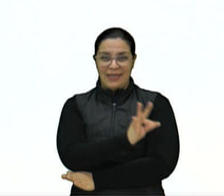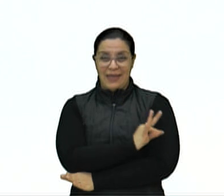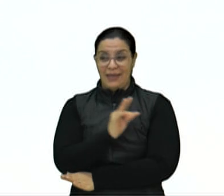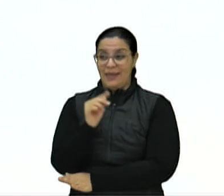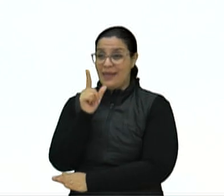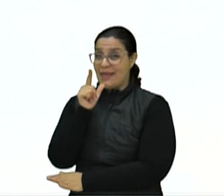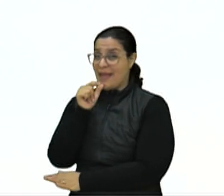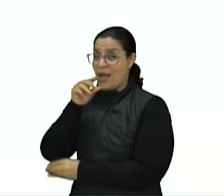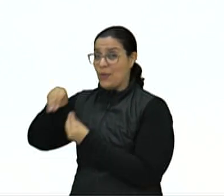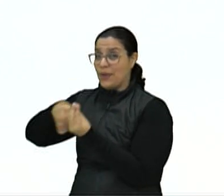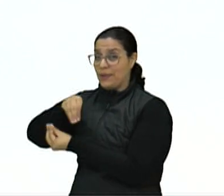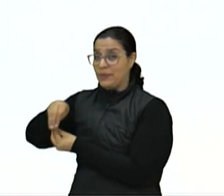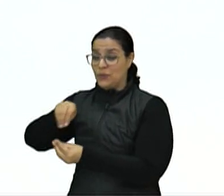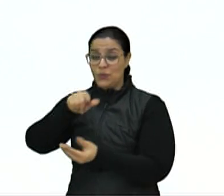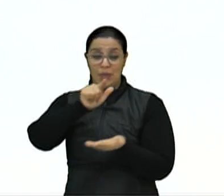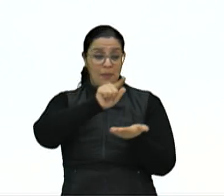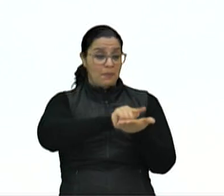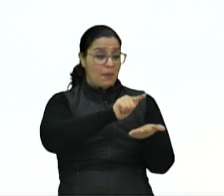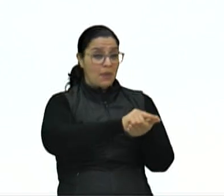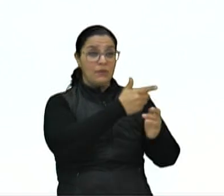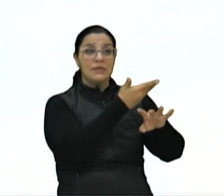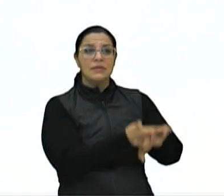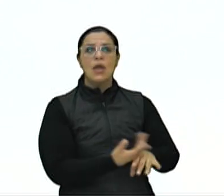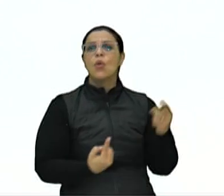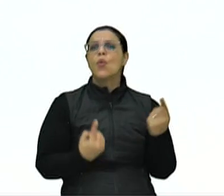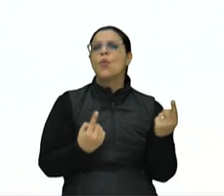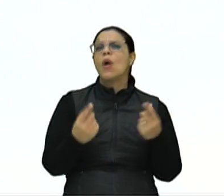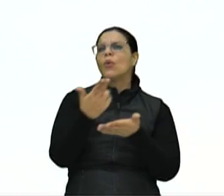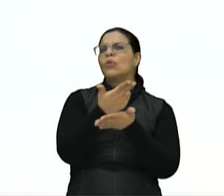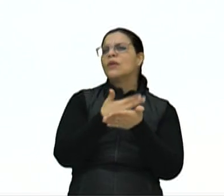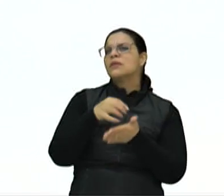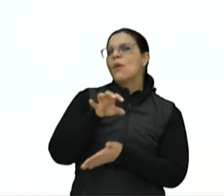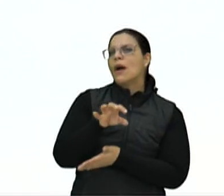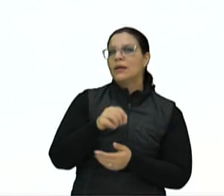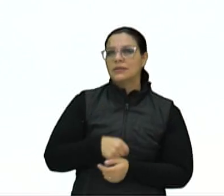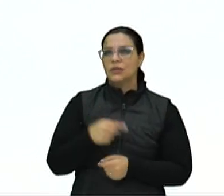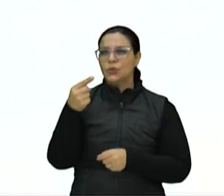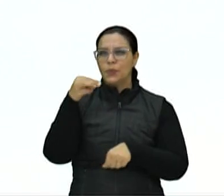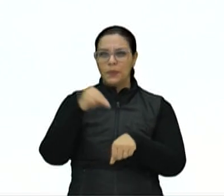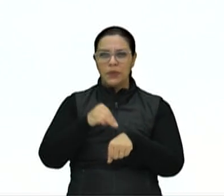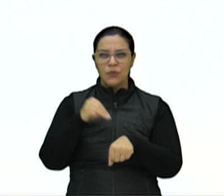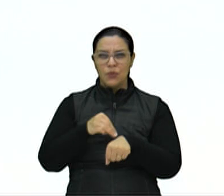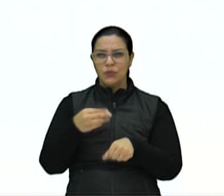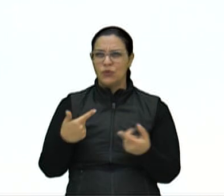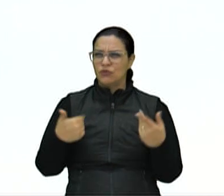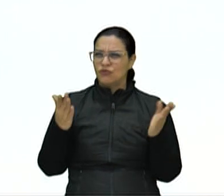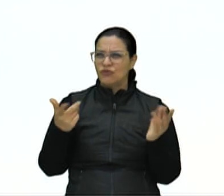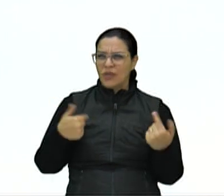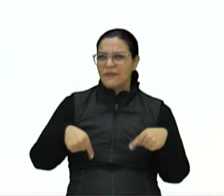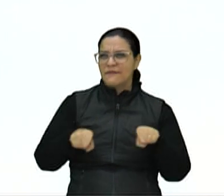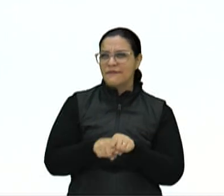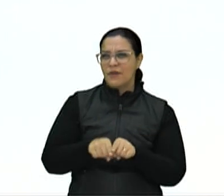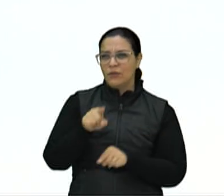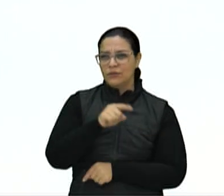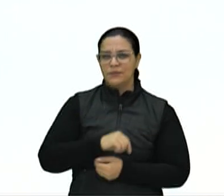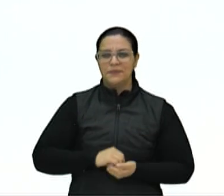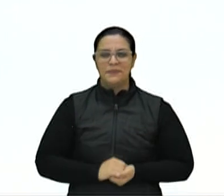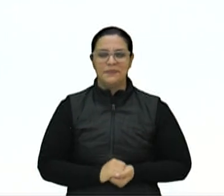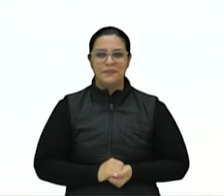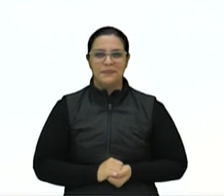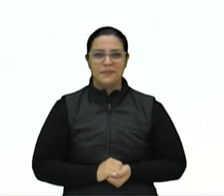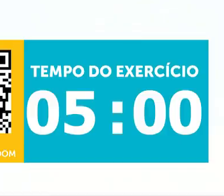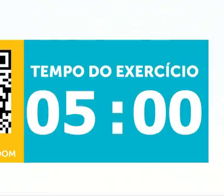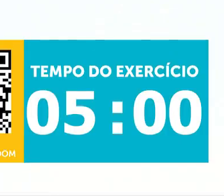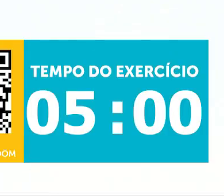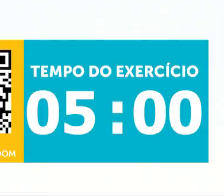tentem identificar qual das imagens apresenta o resultado dessa técnica. Alguns minutinhos para vocês pensarem e logo